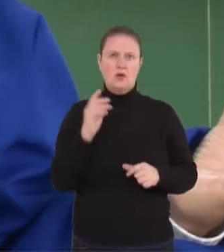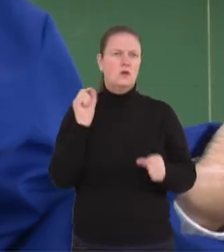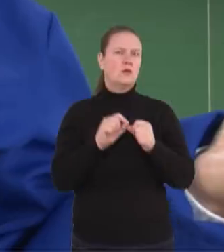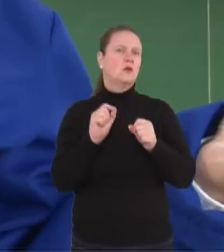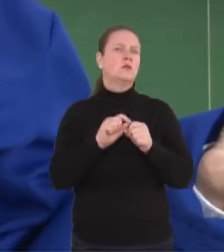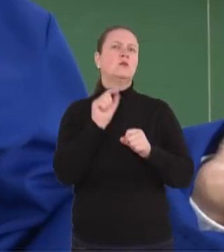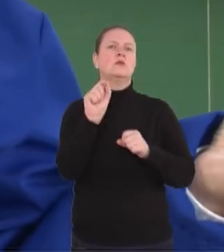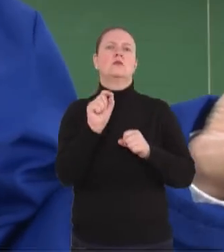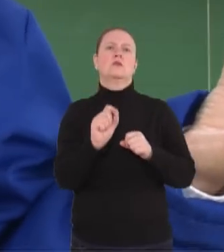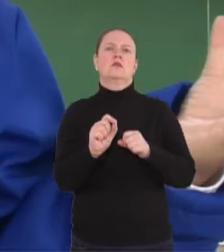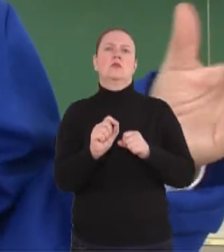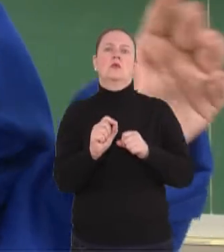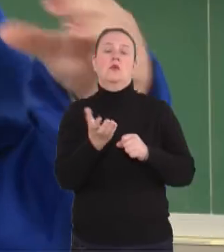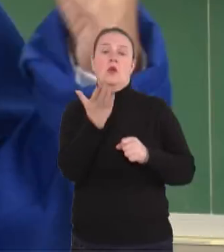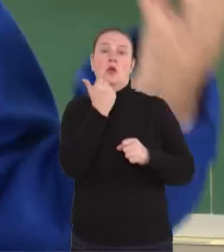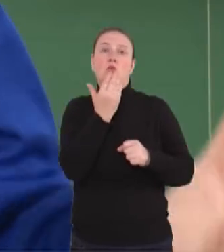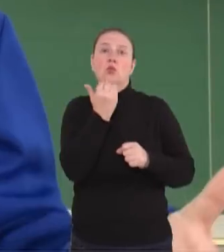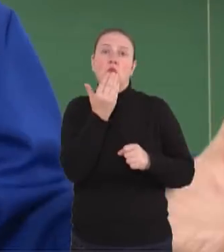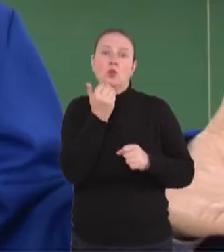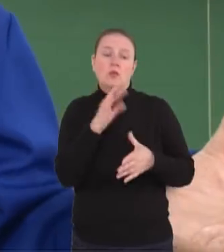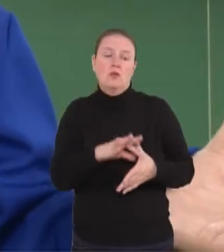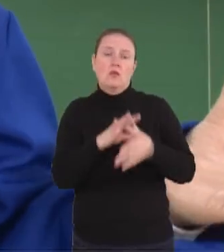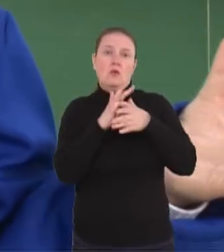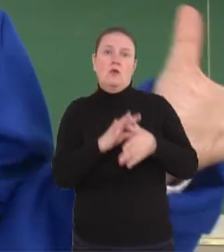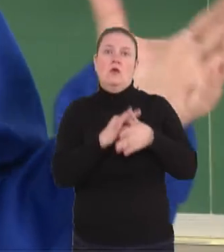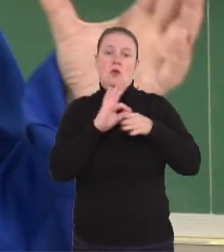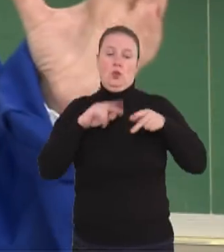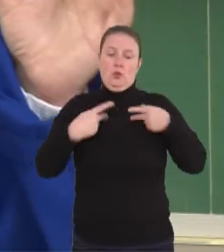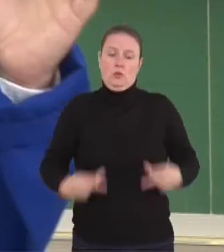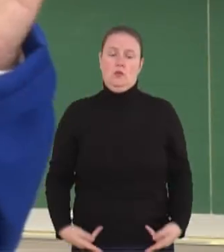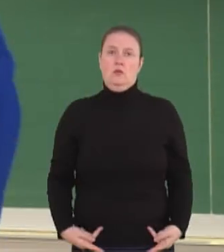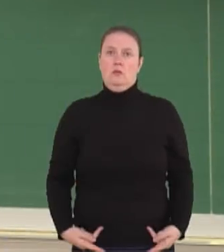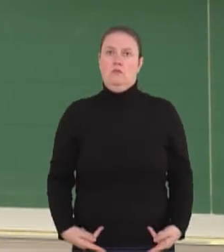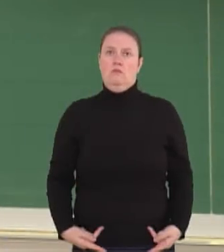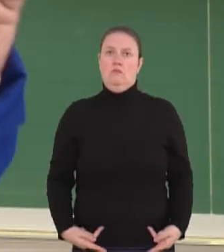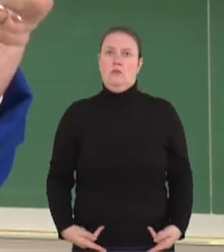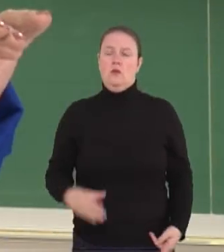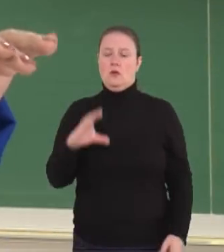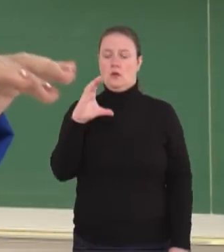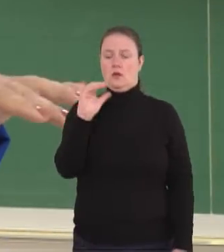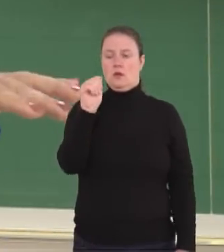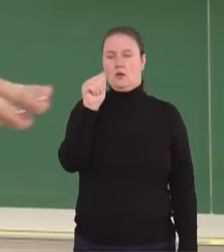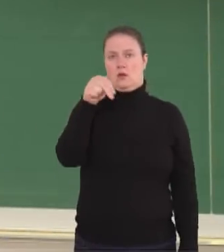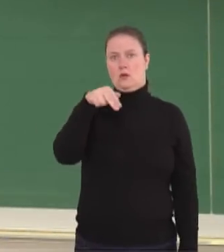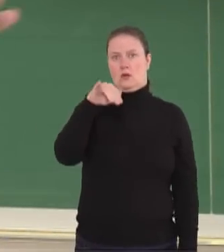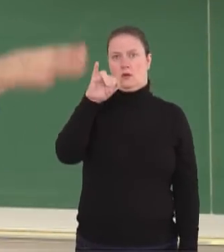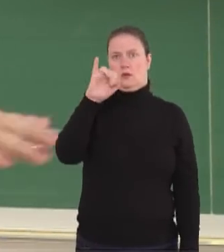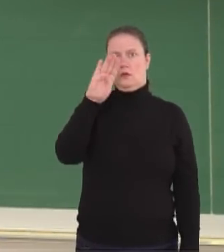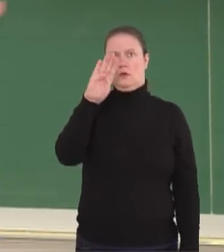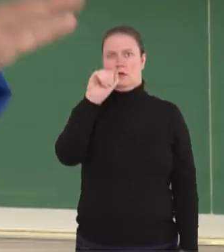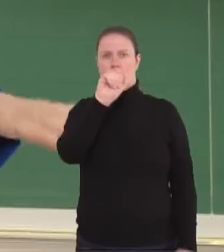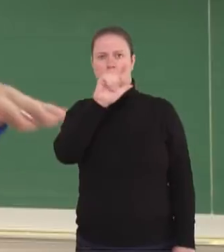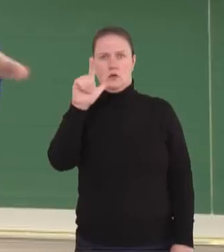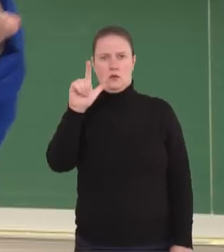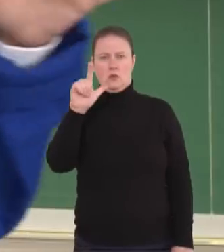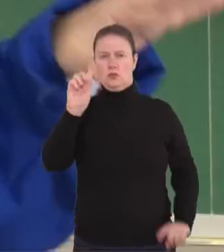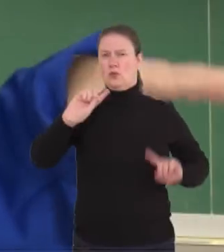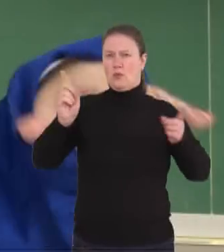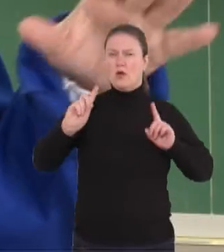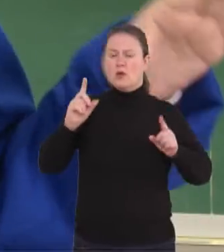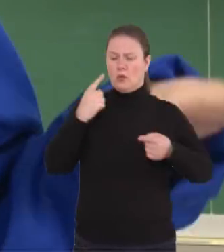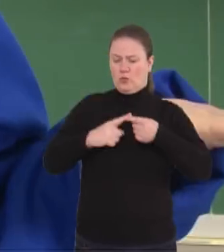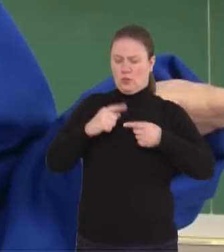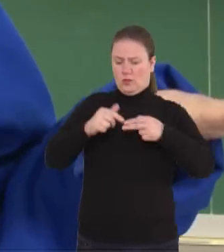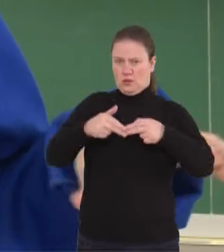canibalismo, né? Então, esse canibalismo ele era praticado não no sentido assim de estamos passando fome, precisamos de